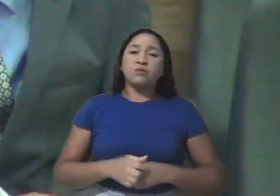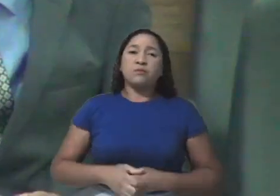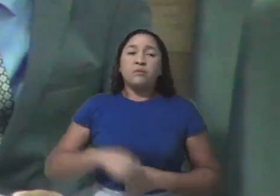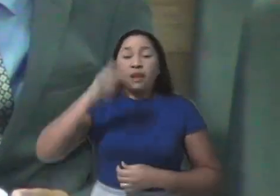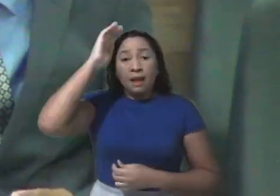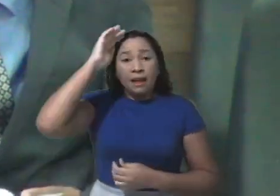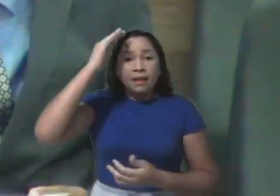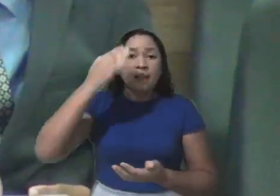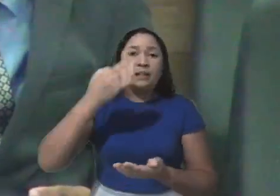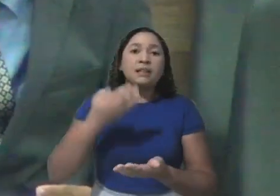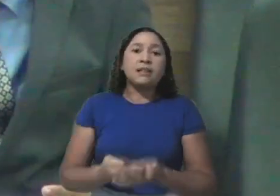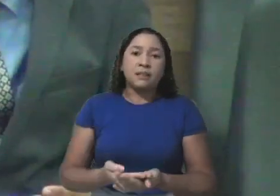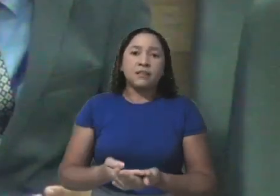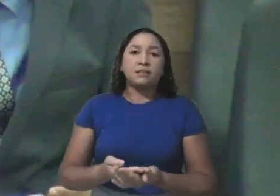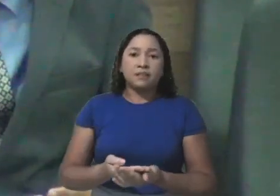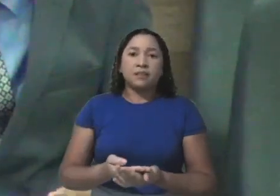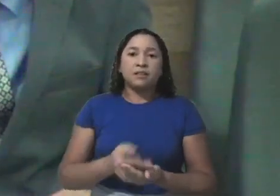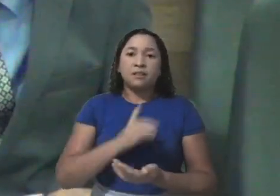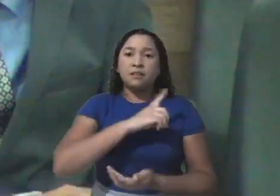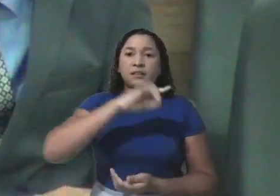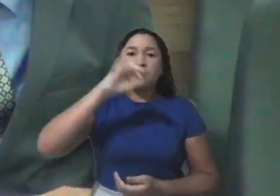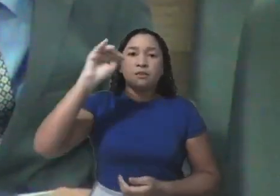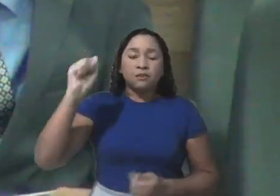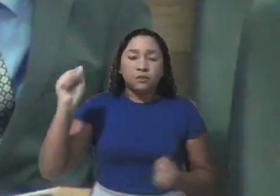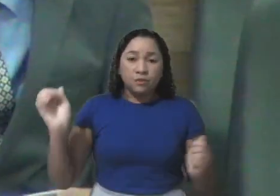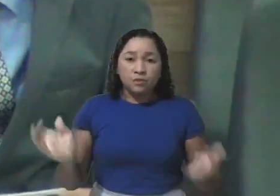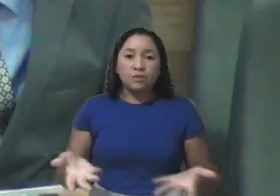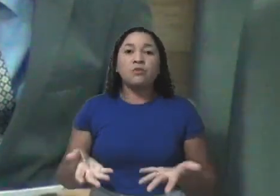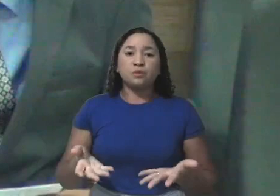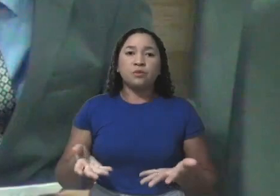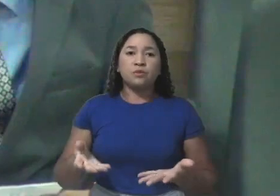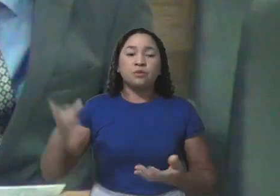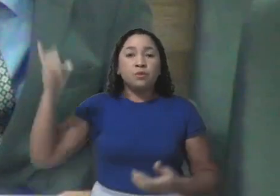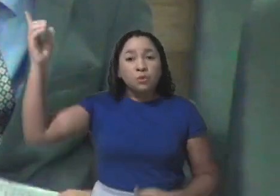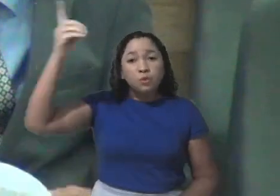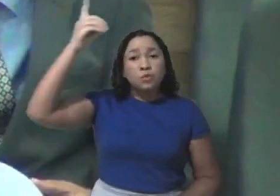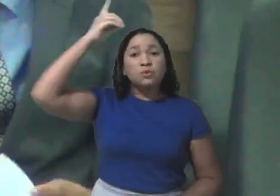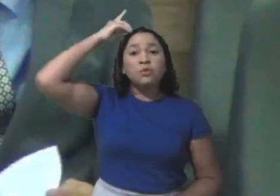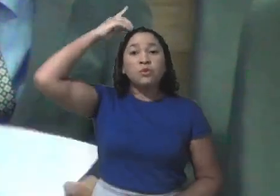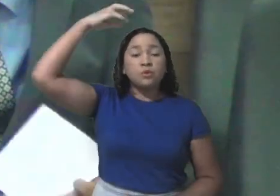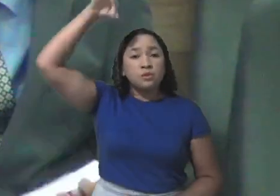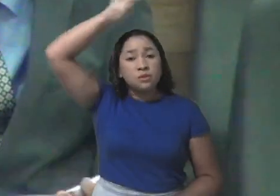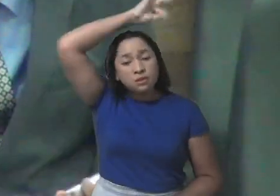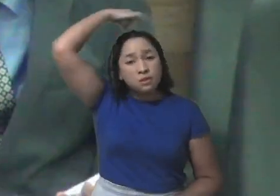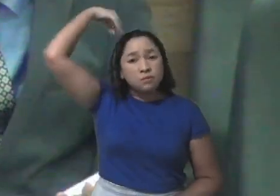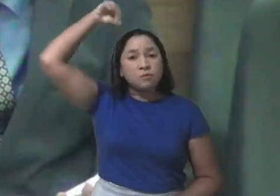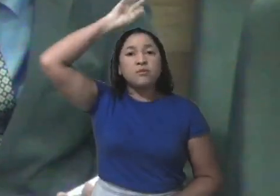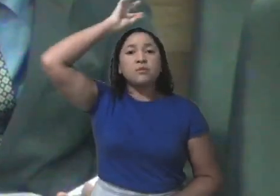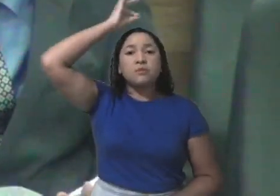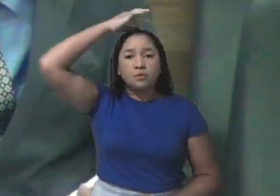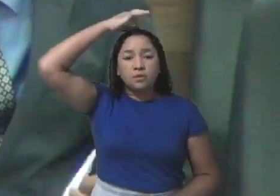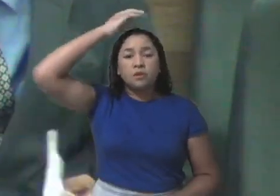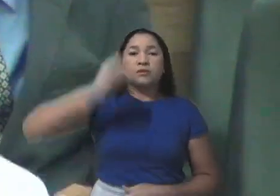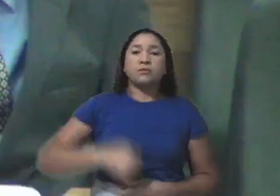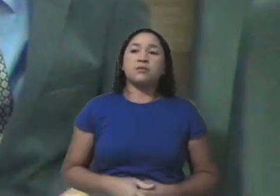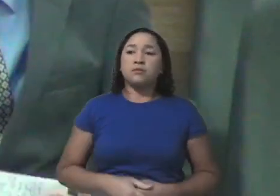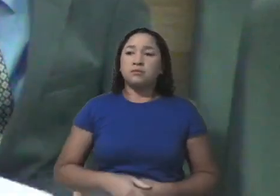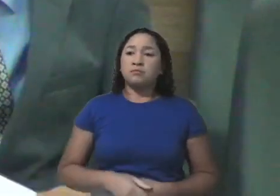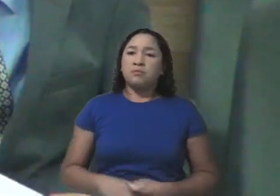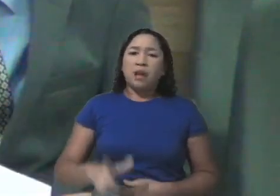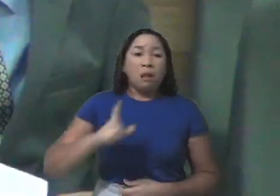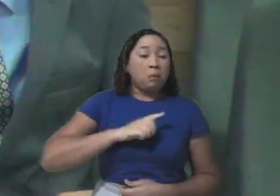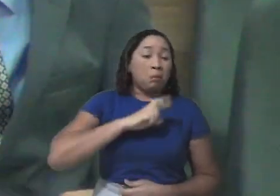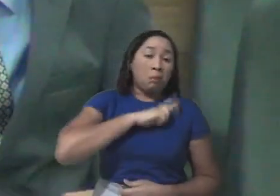dons espirituais. Há religiões por aí que creem que a atuação do